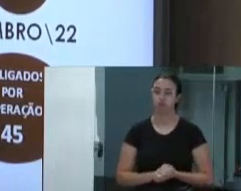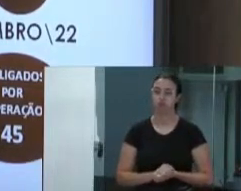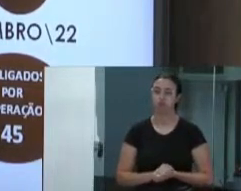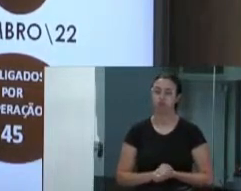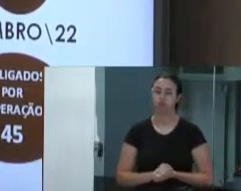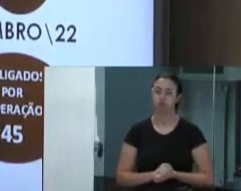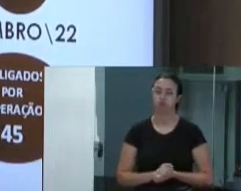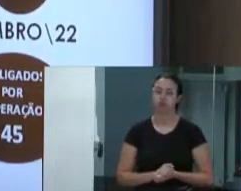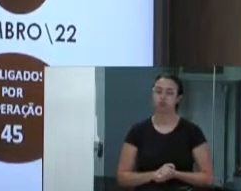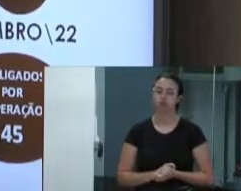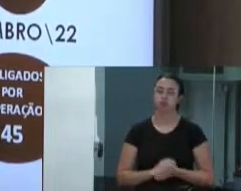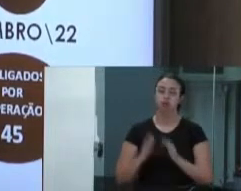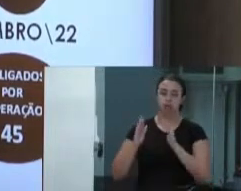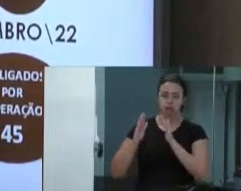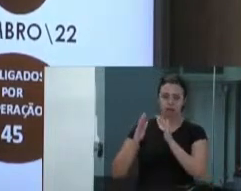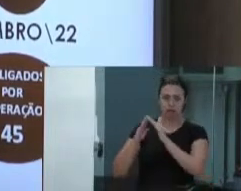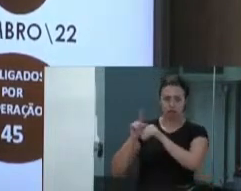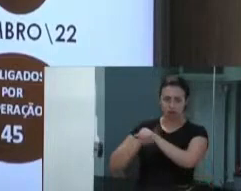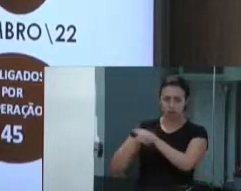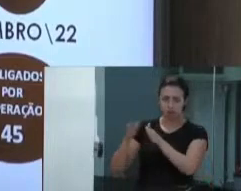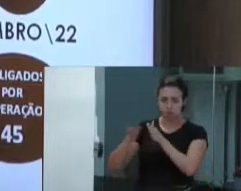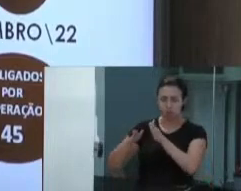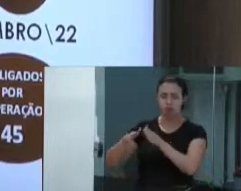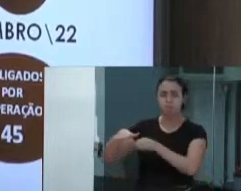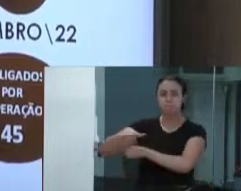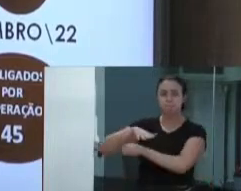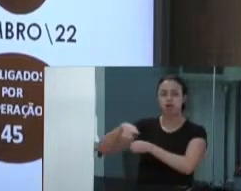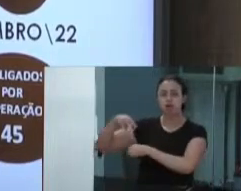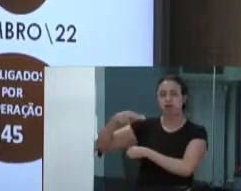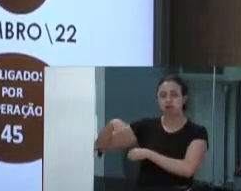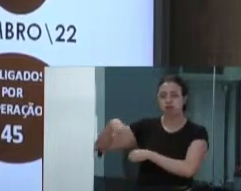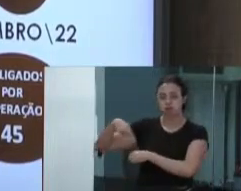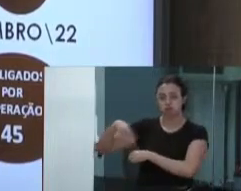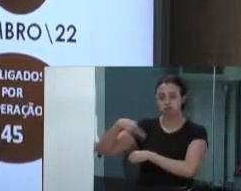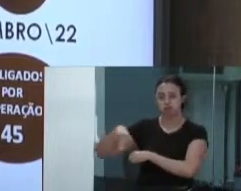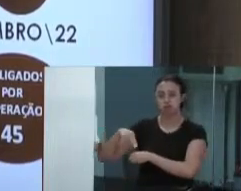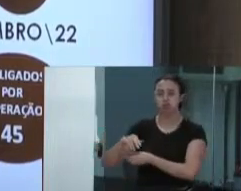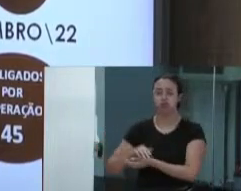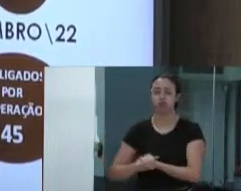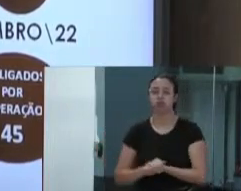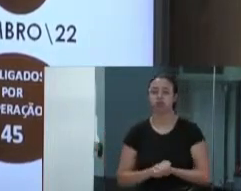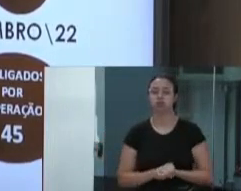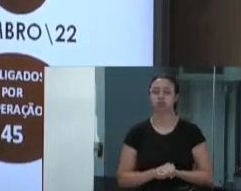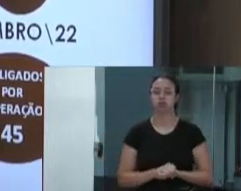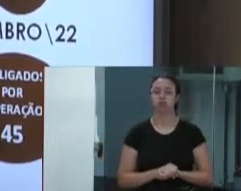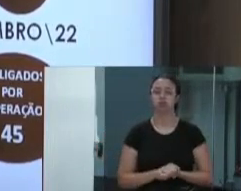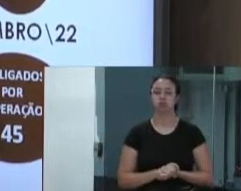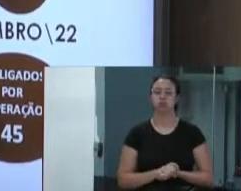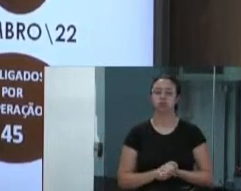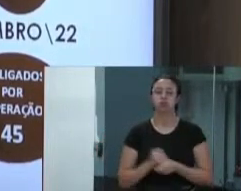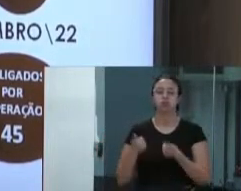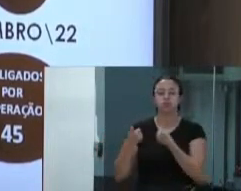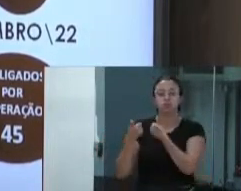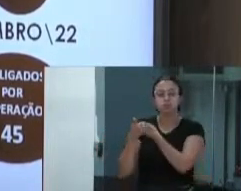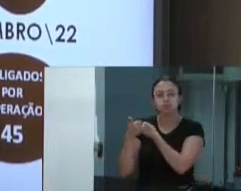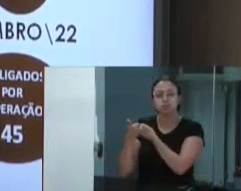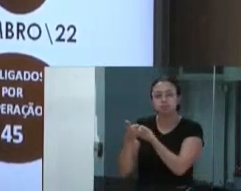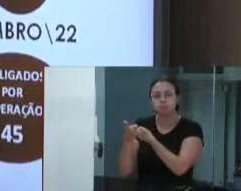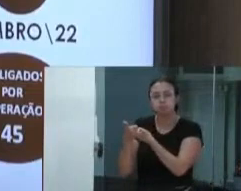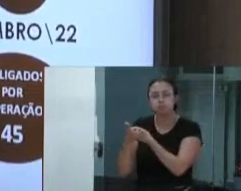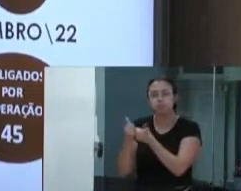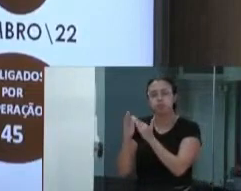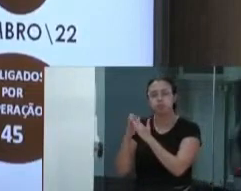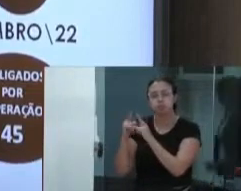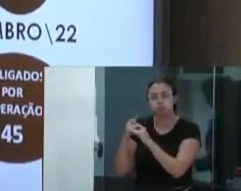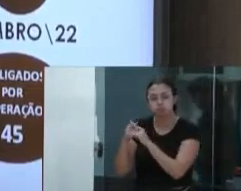No Niterói. Niterói. A casa de acolhimento é na 1 de junho e a casa de passagem no Niterói, bem próximo ali à